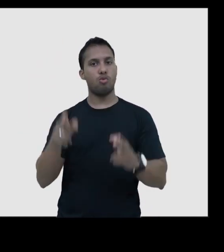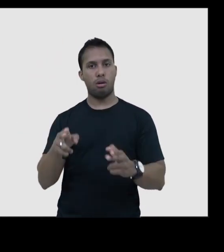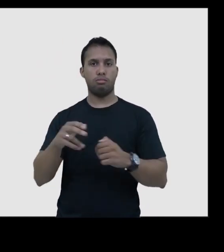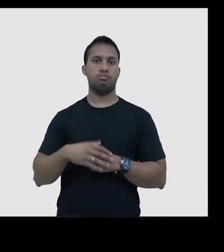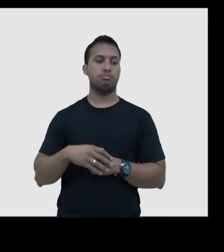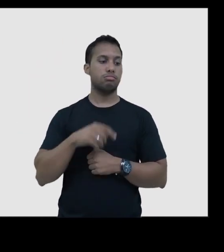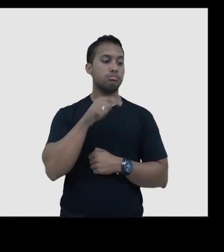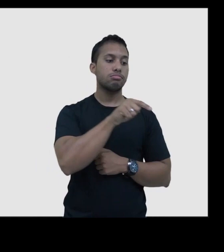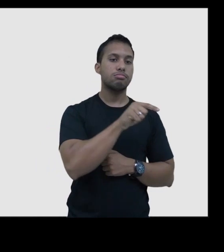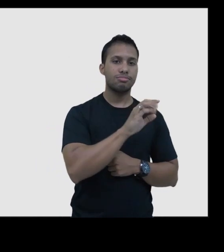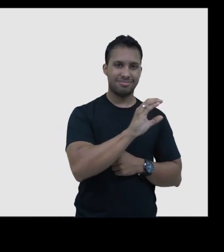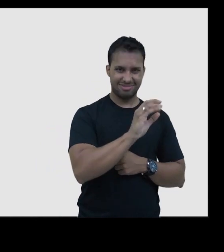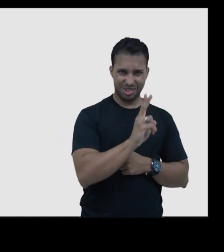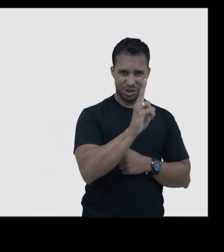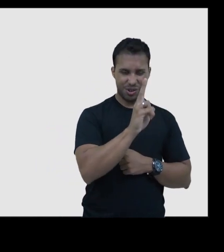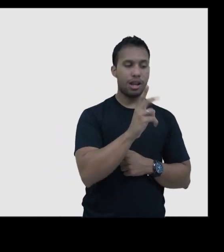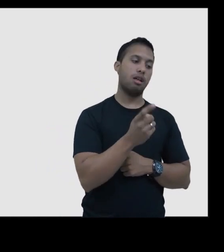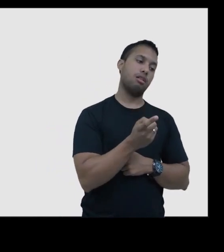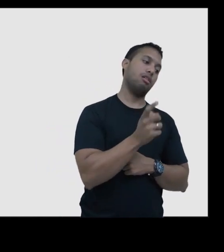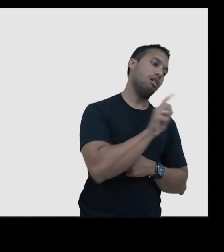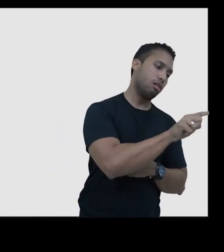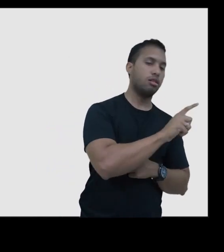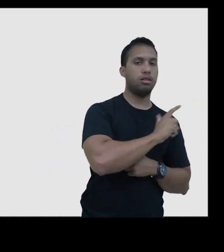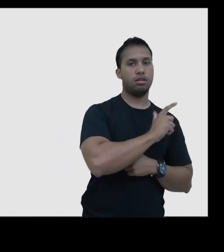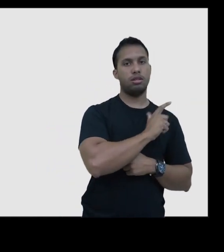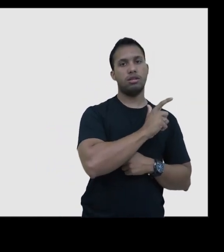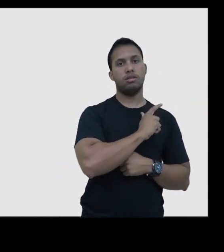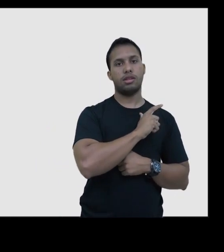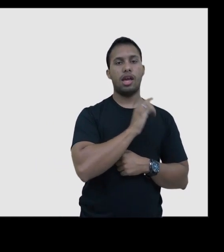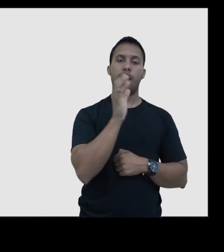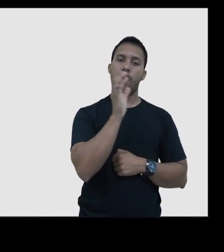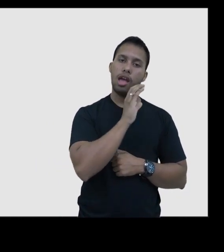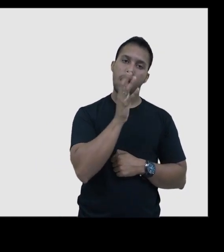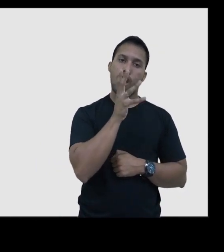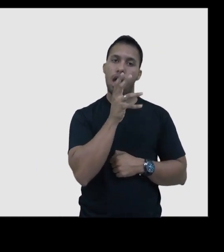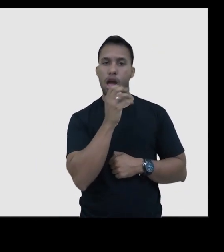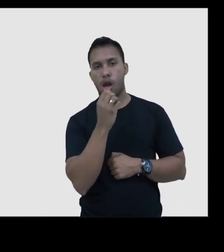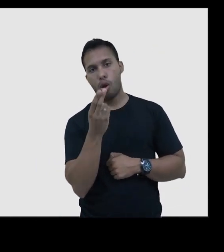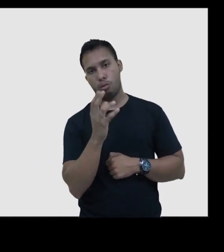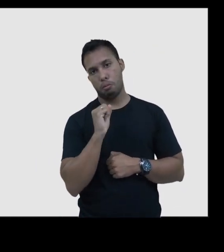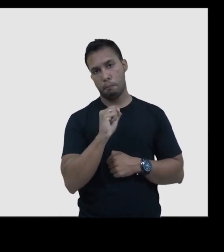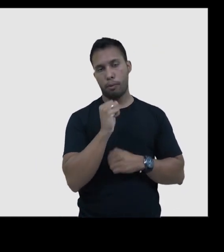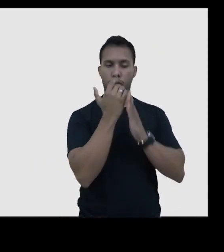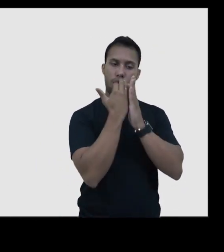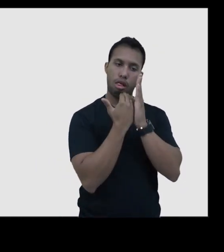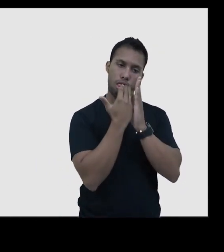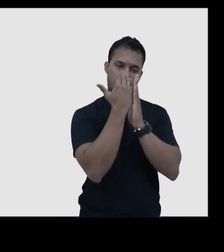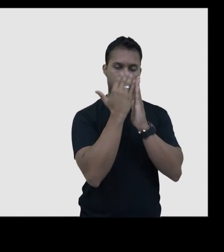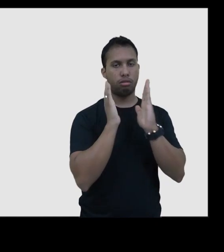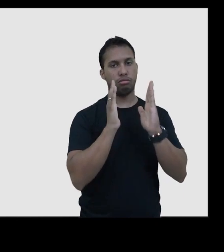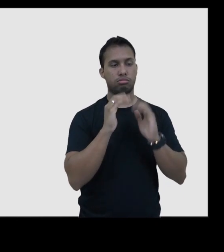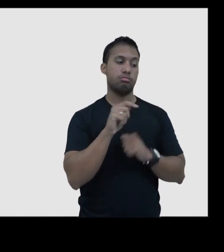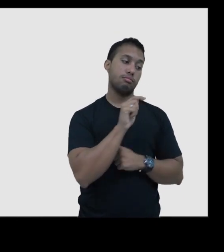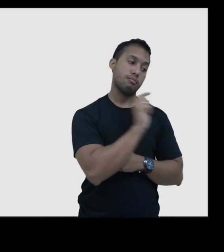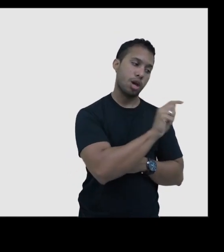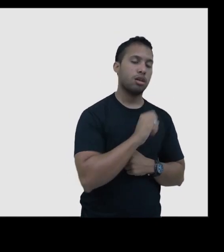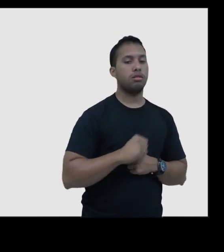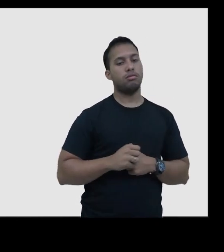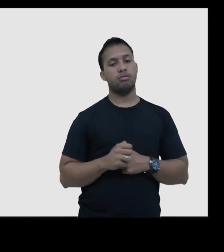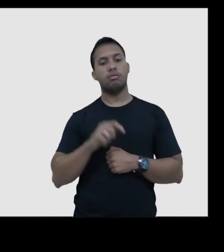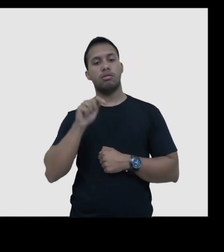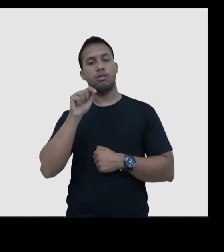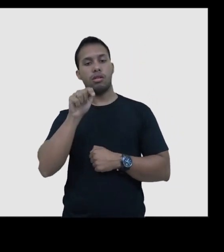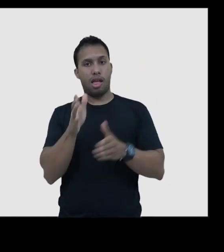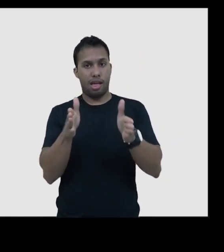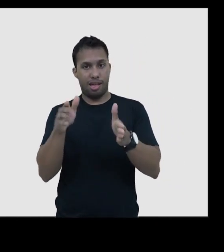é do lado da ferramenta de corte, Rate Trash. Essa ferramenta, ela controla a velocidade do vídeo. Vamos